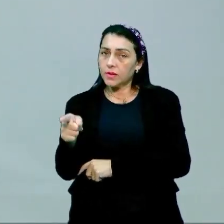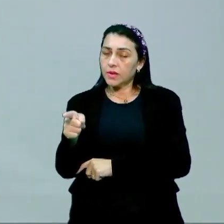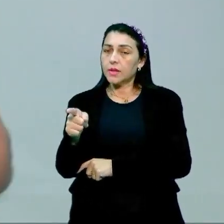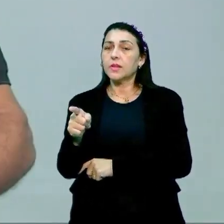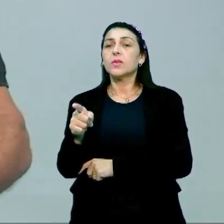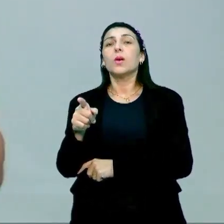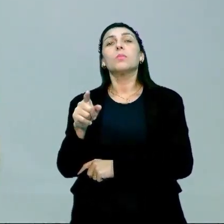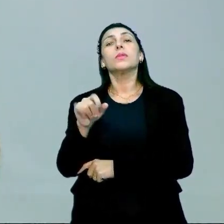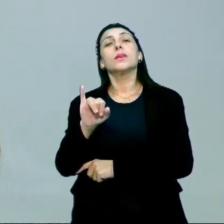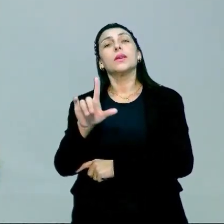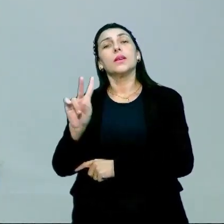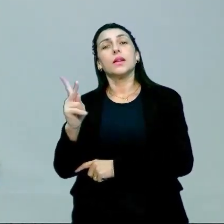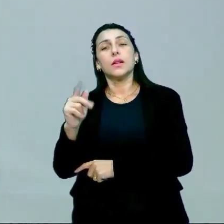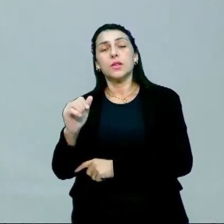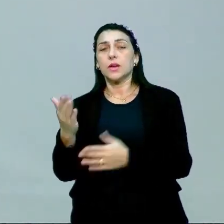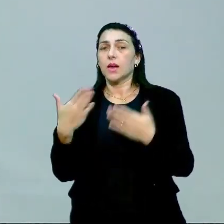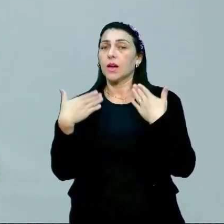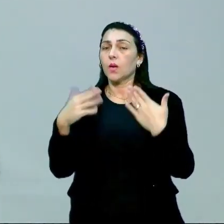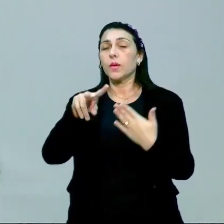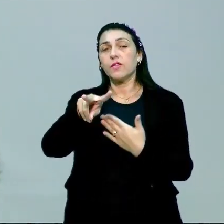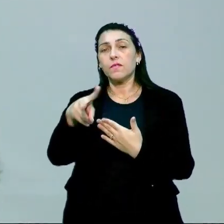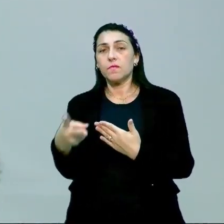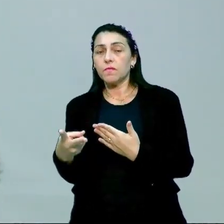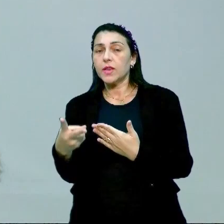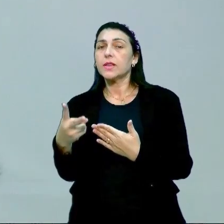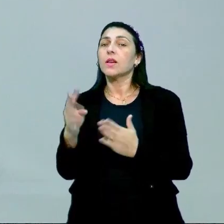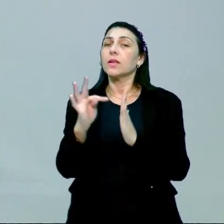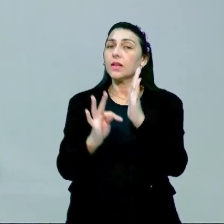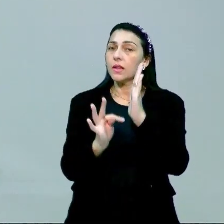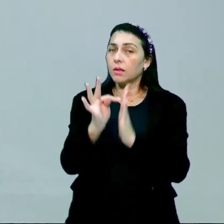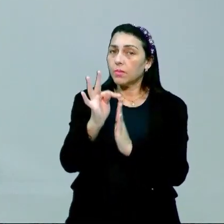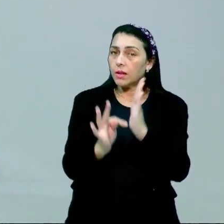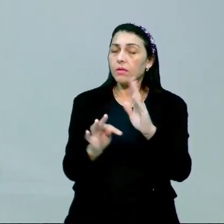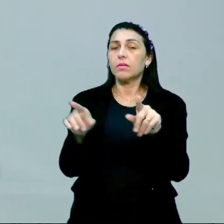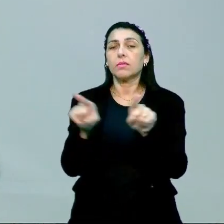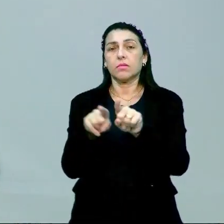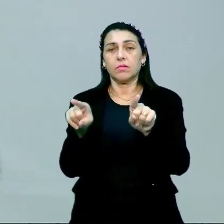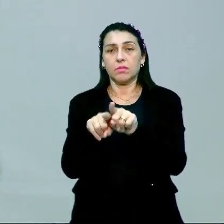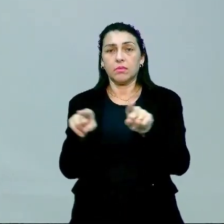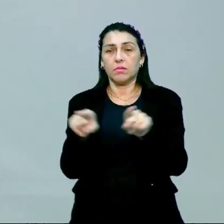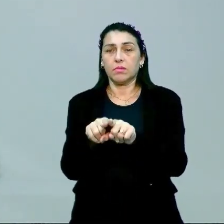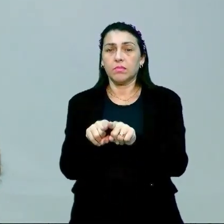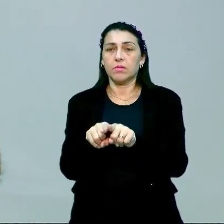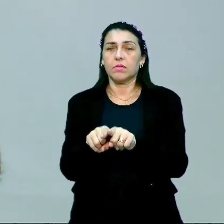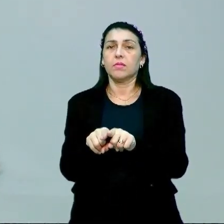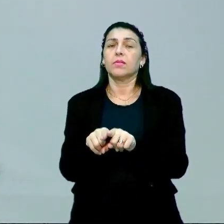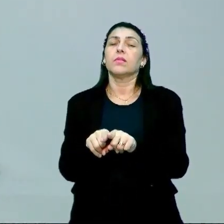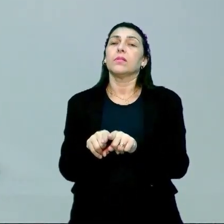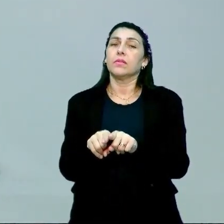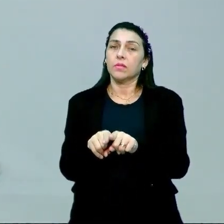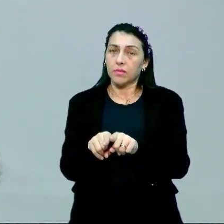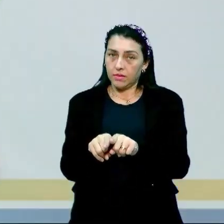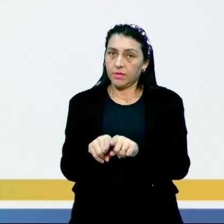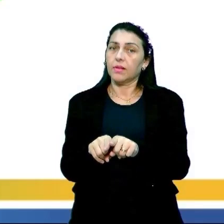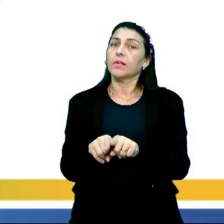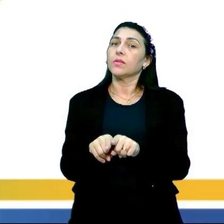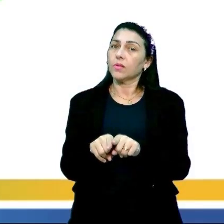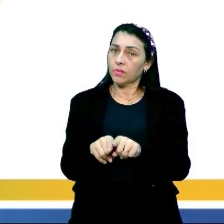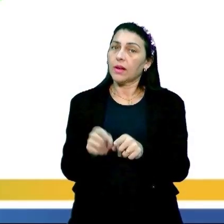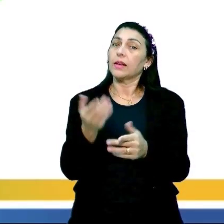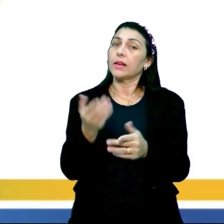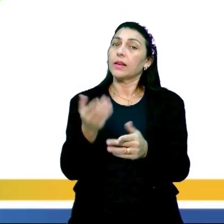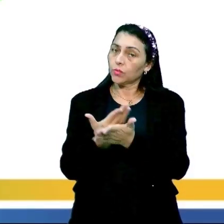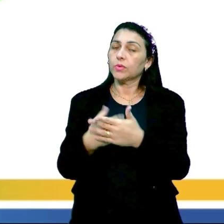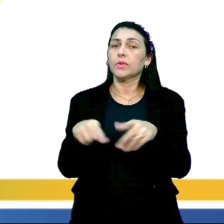ilhas de calor, também falará sobre inversão térmica. Tá? Não deem pouca importância não para isso.